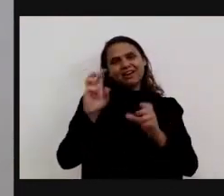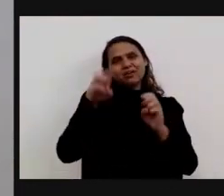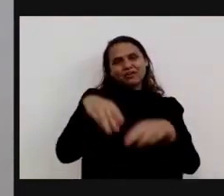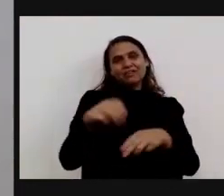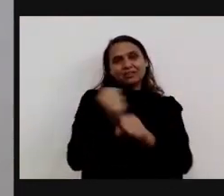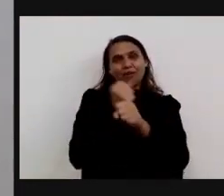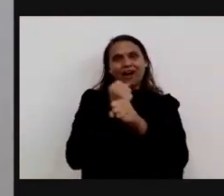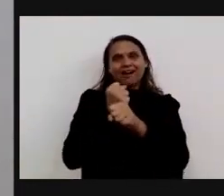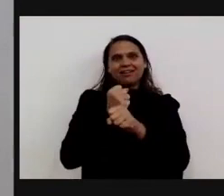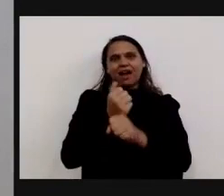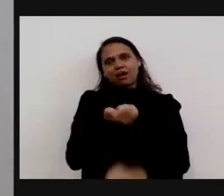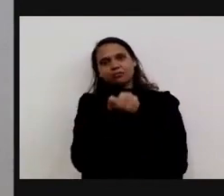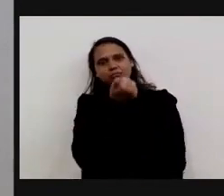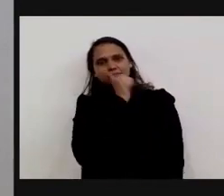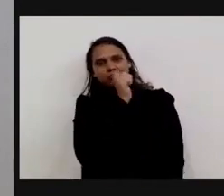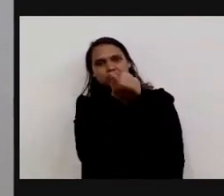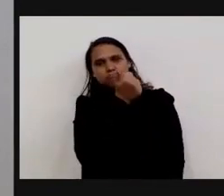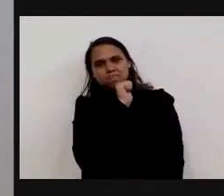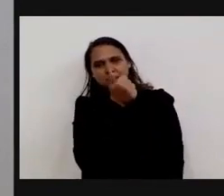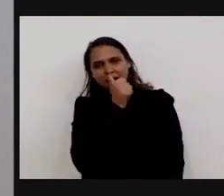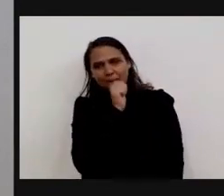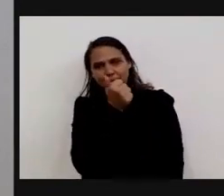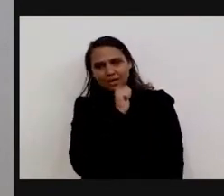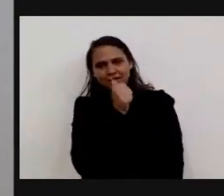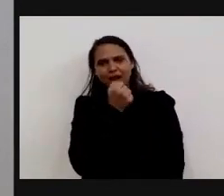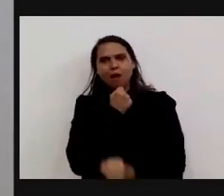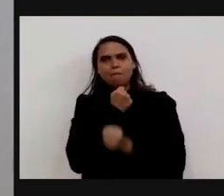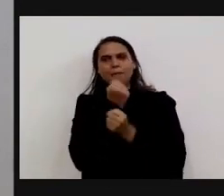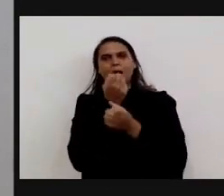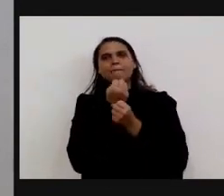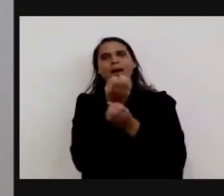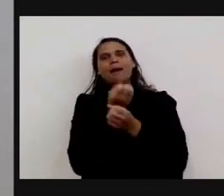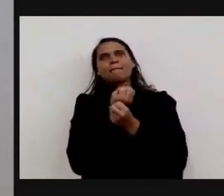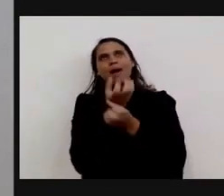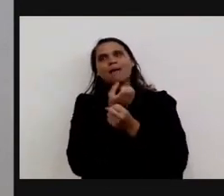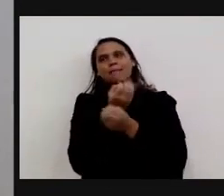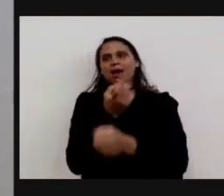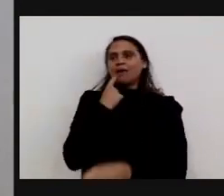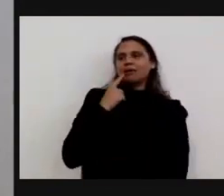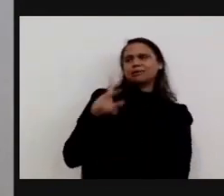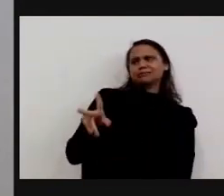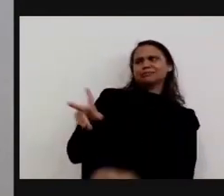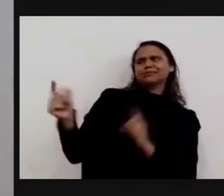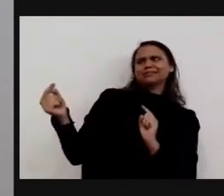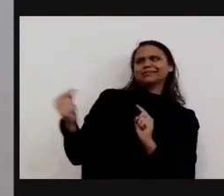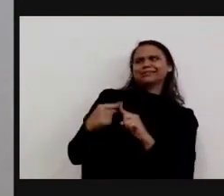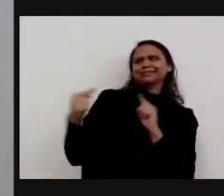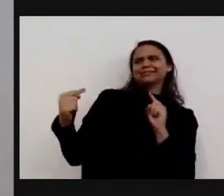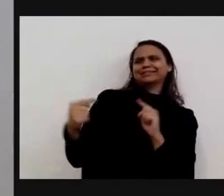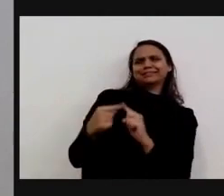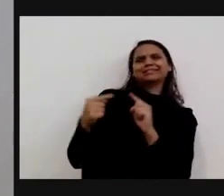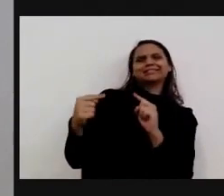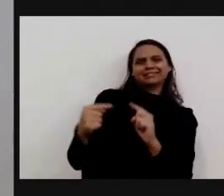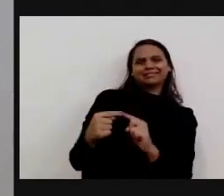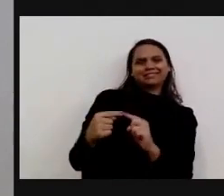um pouquinho aí que você vai descobrir as afinidades com as pessoas né e a gente fazendo isso no dia a dia que é o que a gente